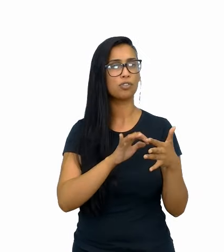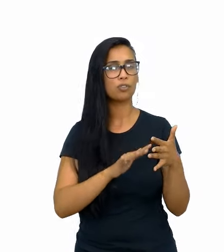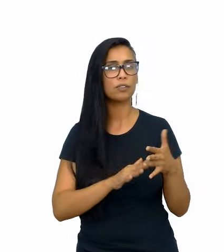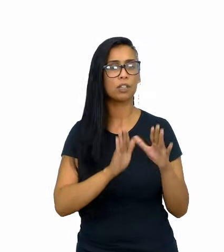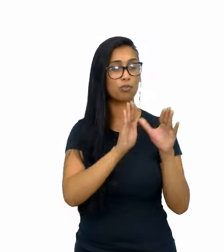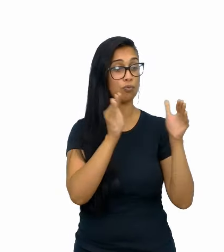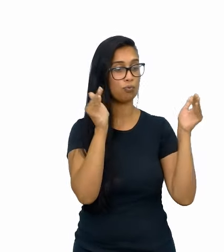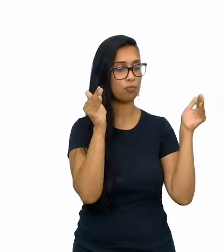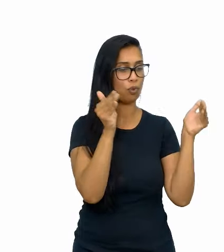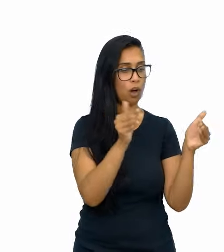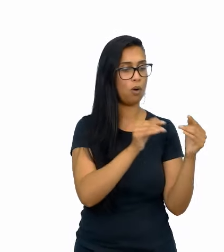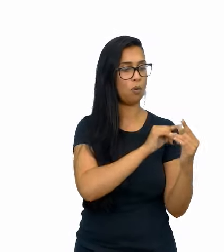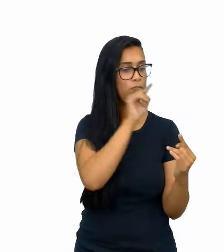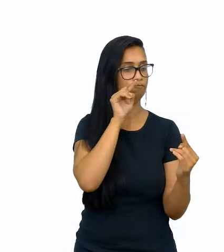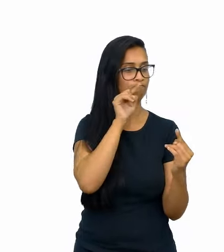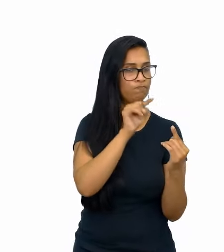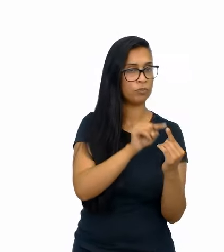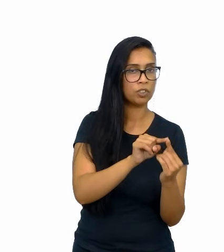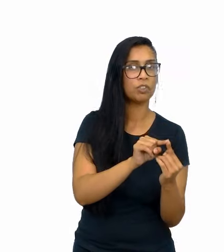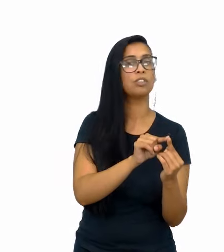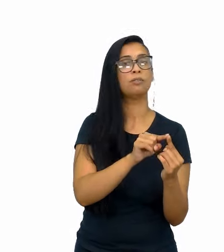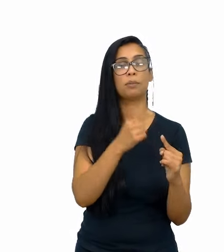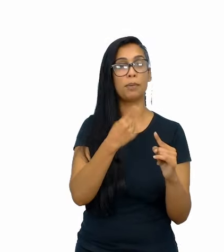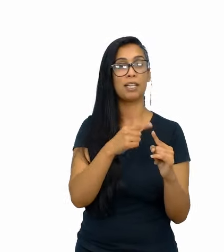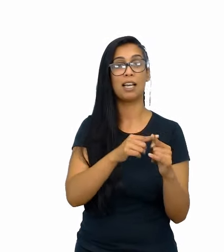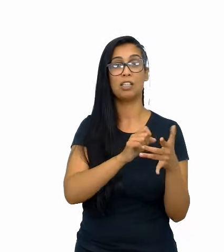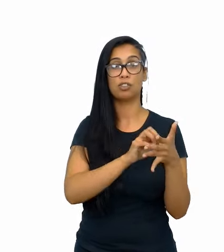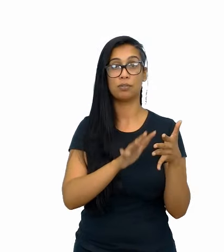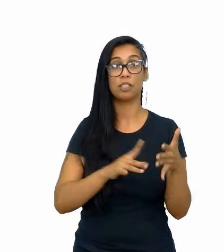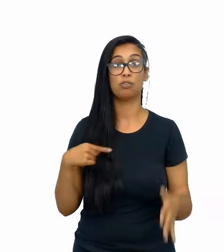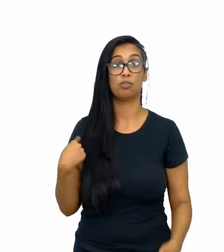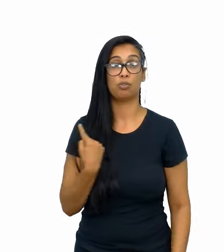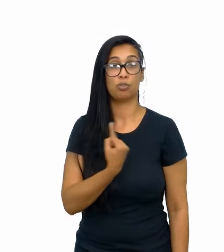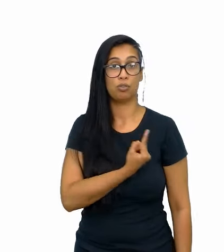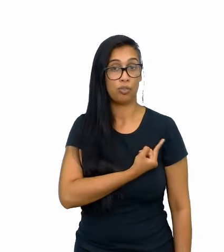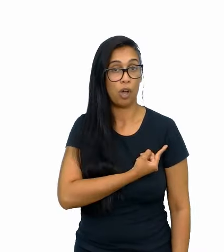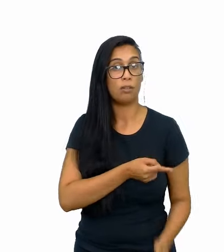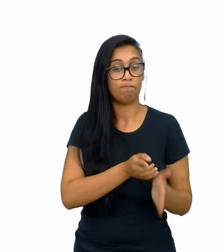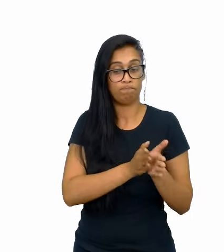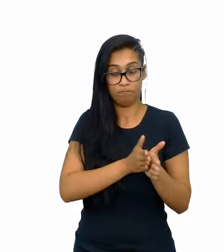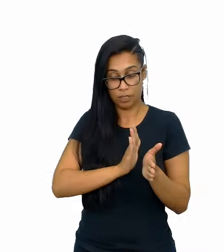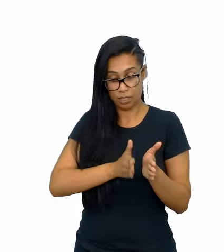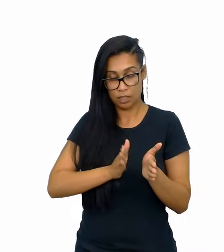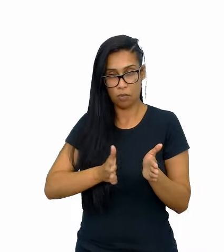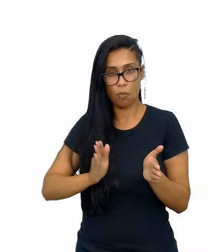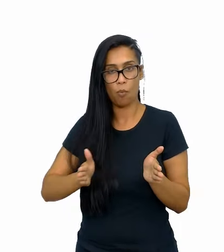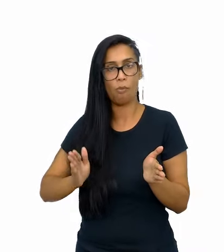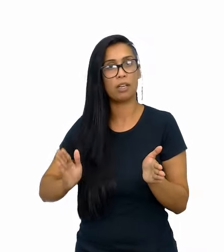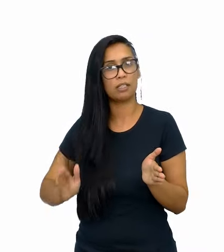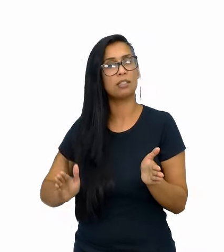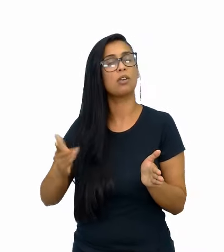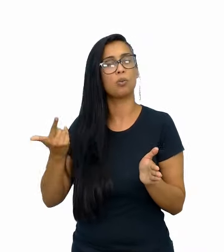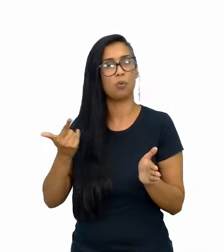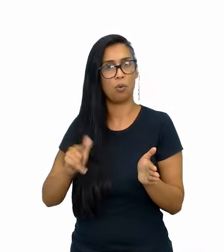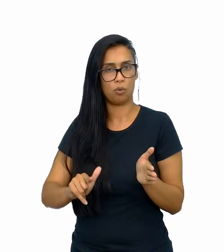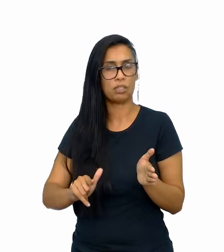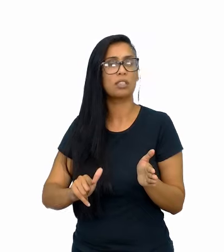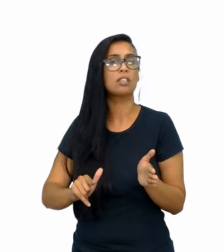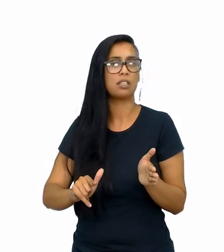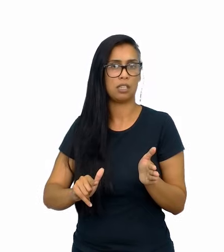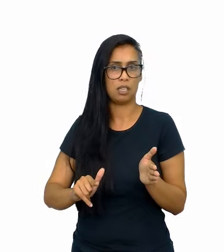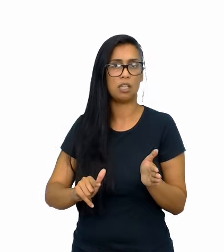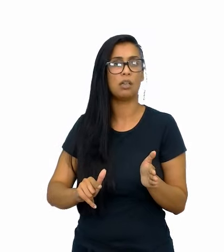são atividades que nós consideramos fundamentais para toda a sequência, né, para o encadeamento de todo o trabalho